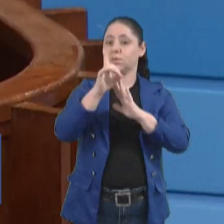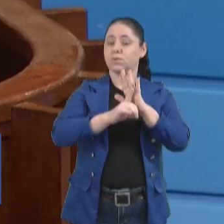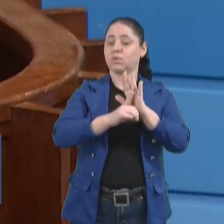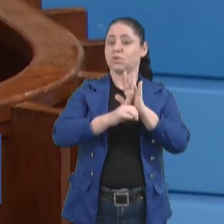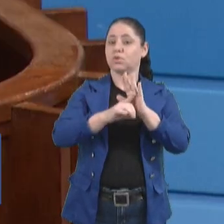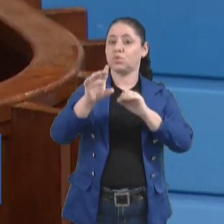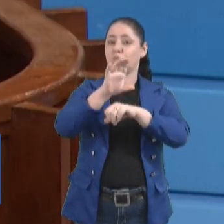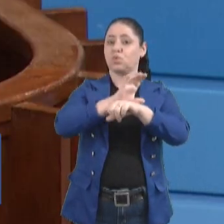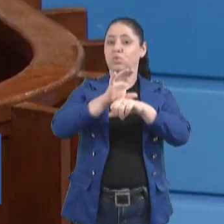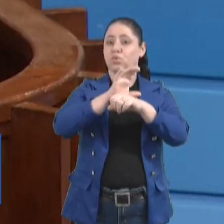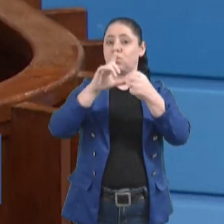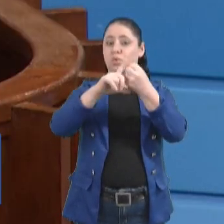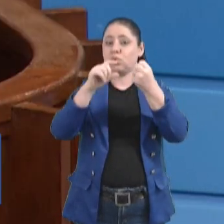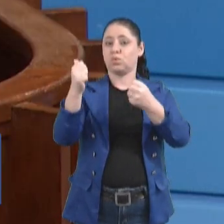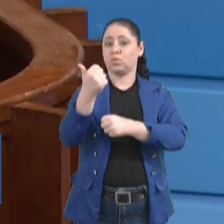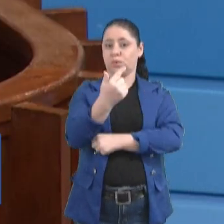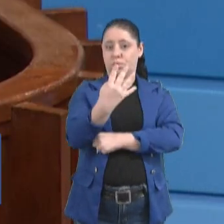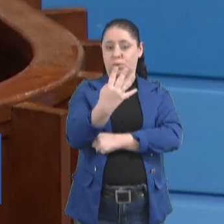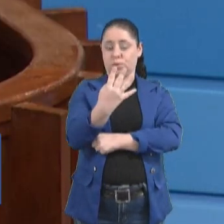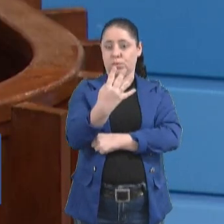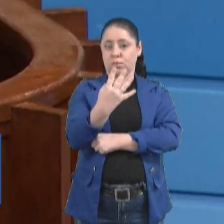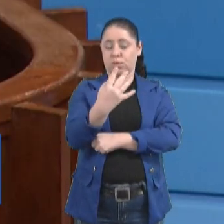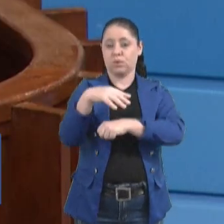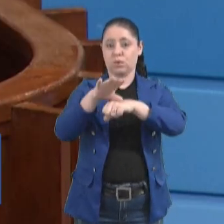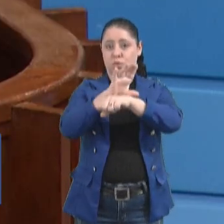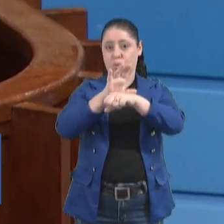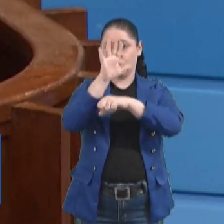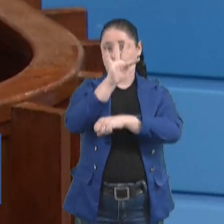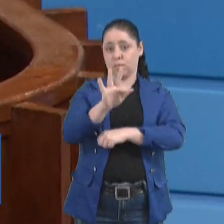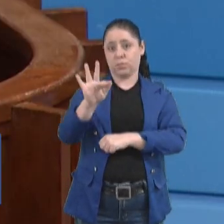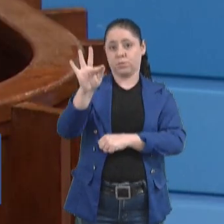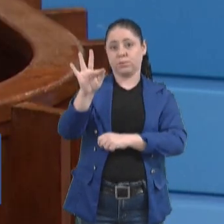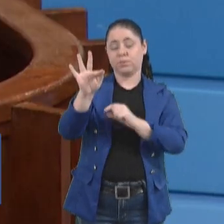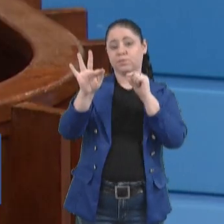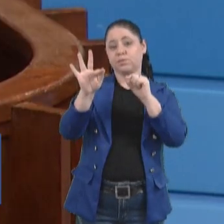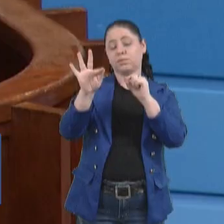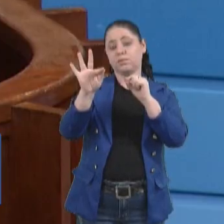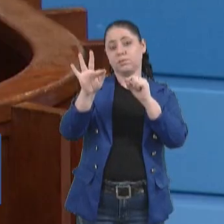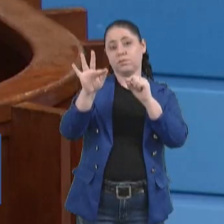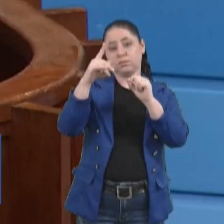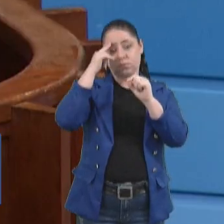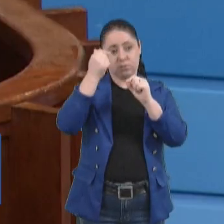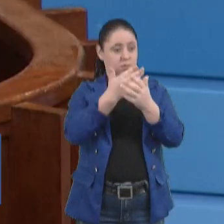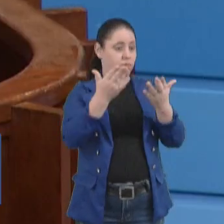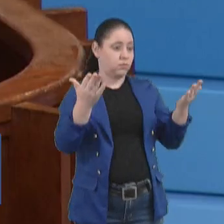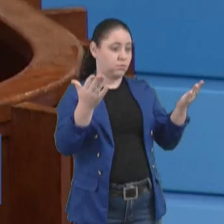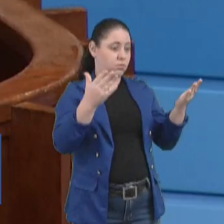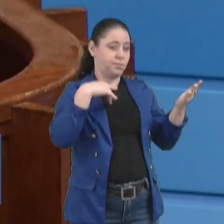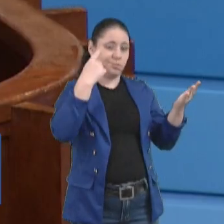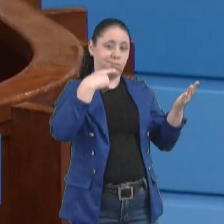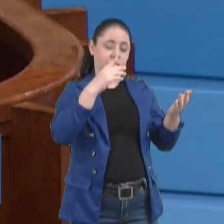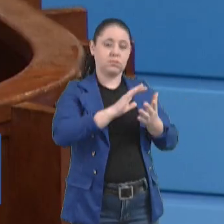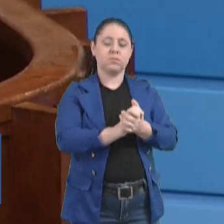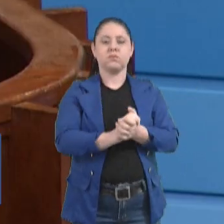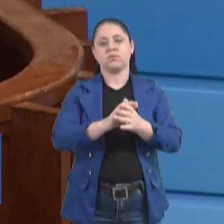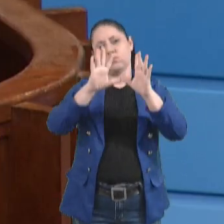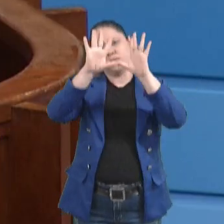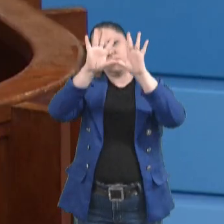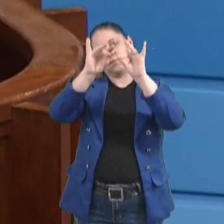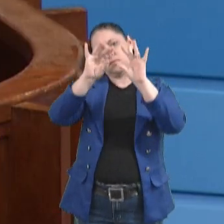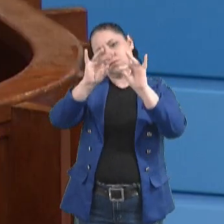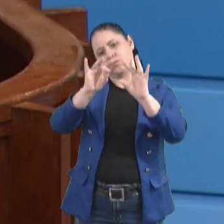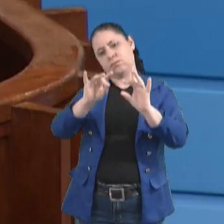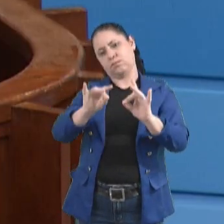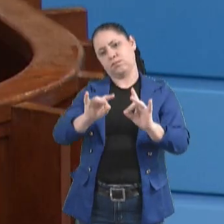constitucional. O artigo 24 da Constituição Federal, senhores acadêmicos de direito,